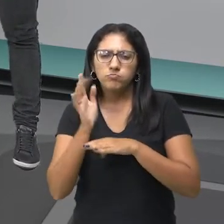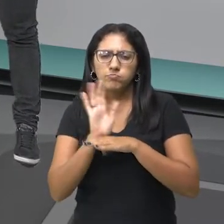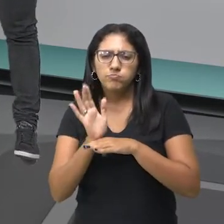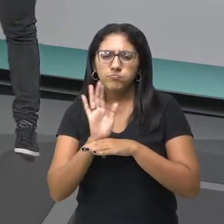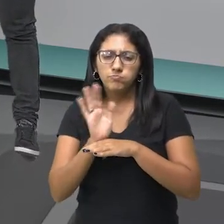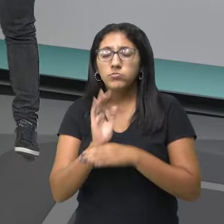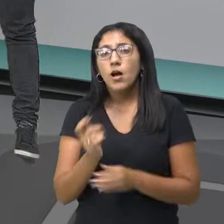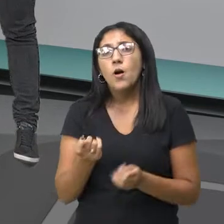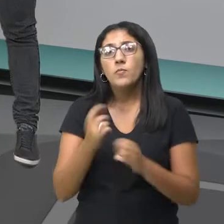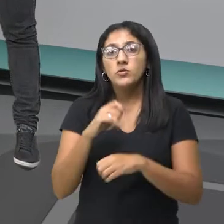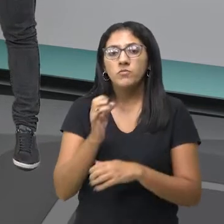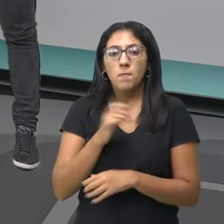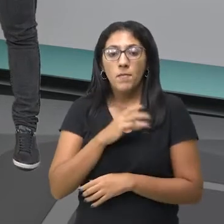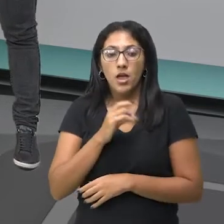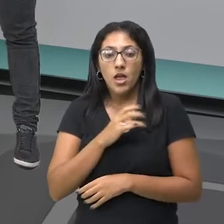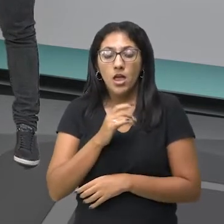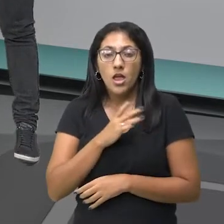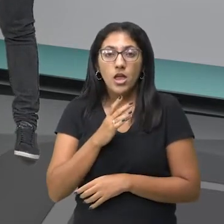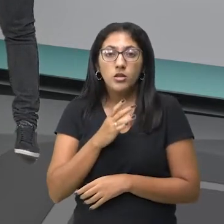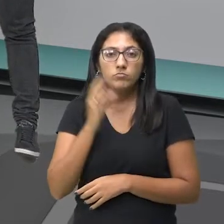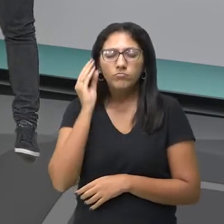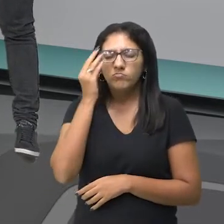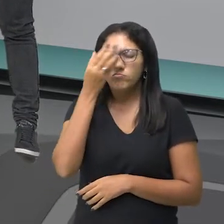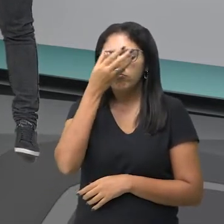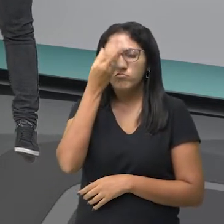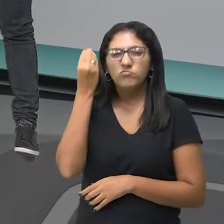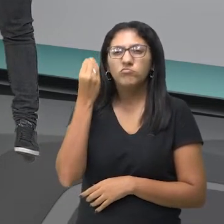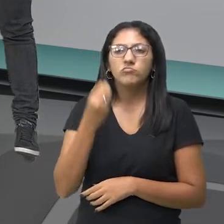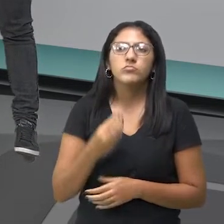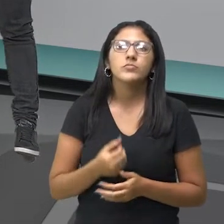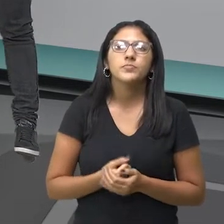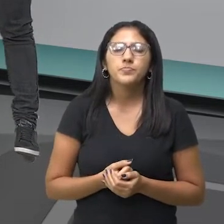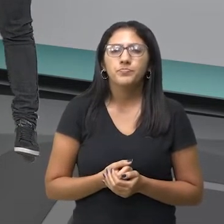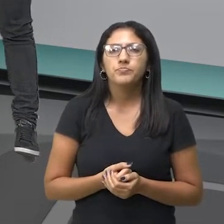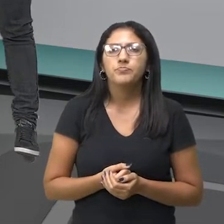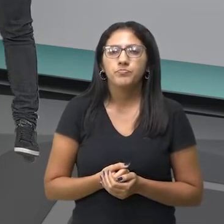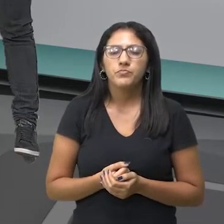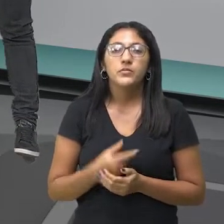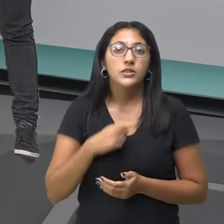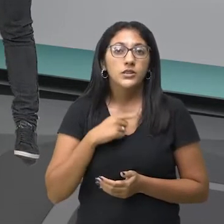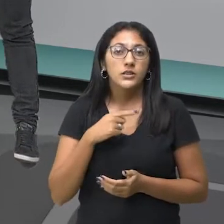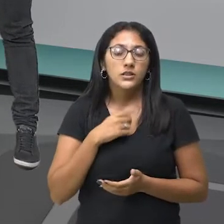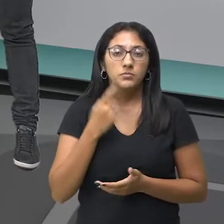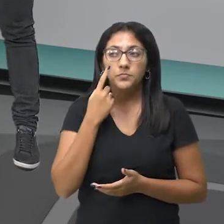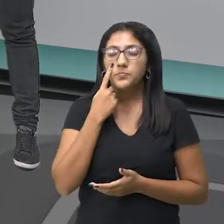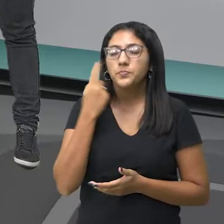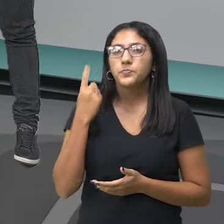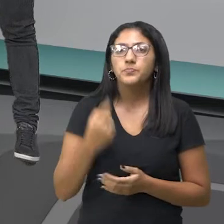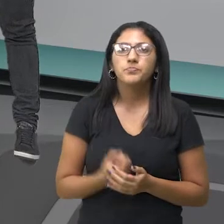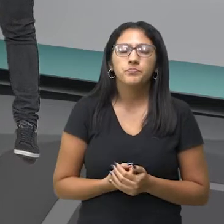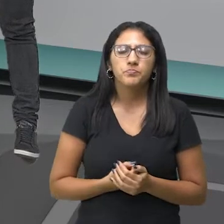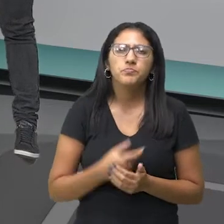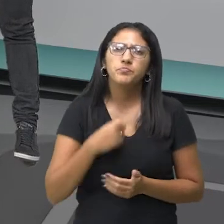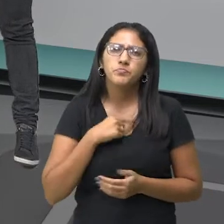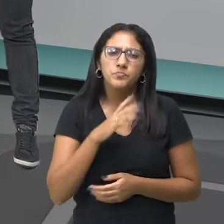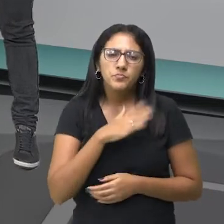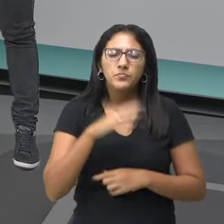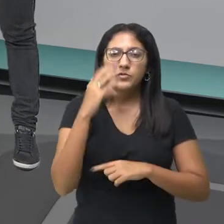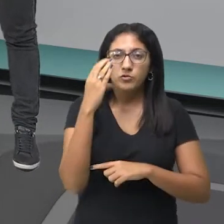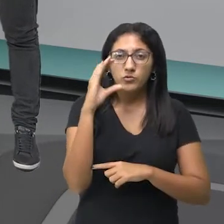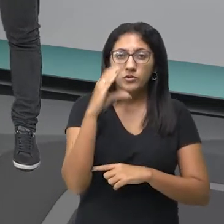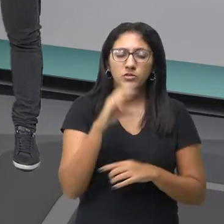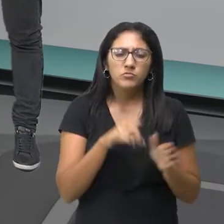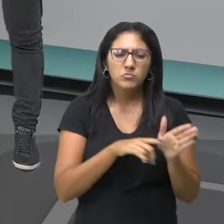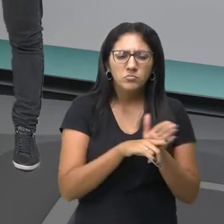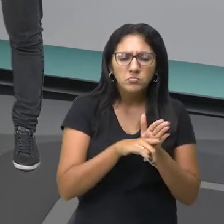reduzir o medo de aranhas. Olha o subtítulo. Um novo estudo, aumentando aqui. Um novo estudo sugere